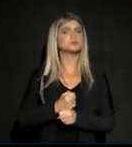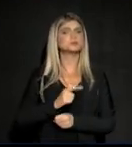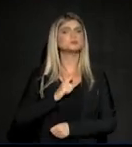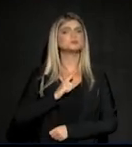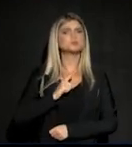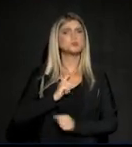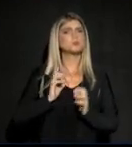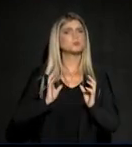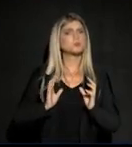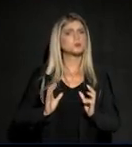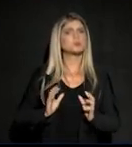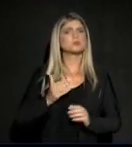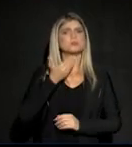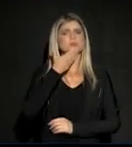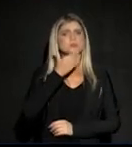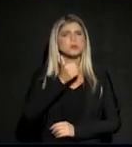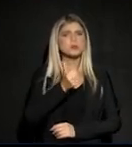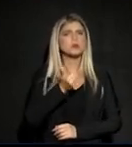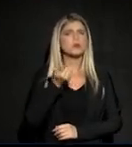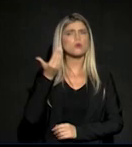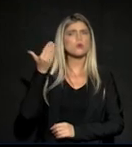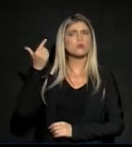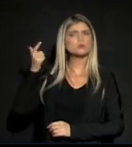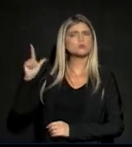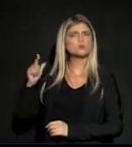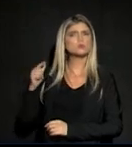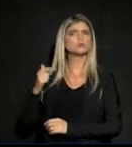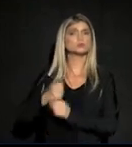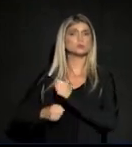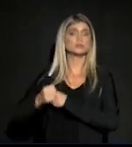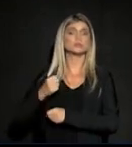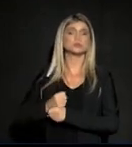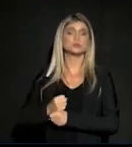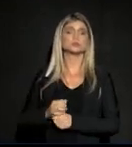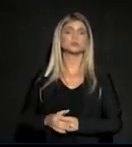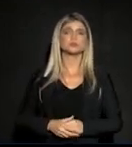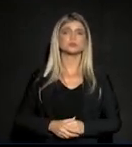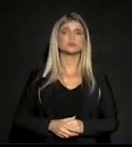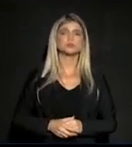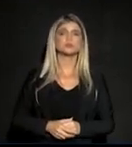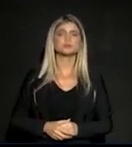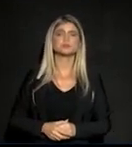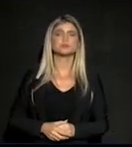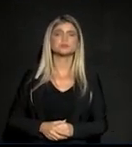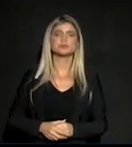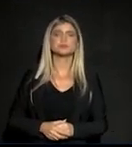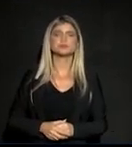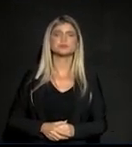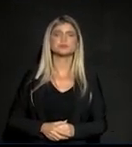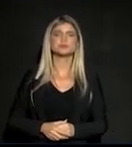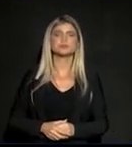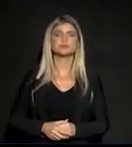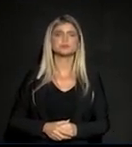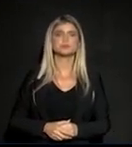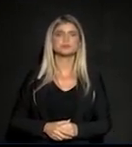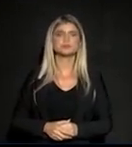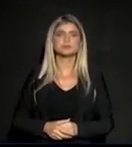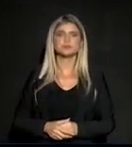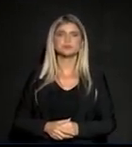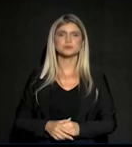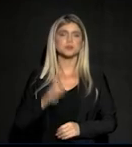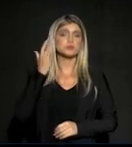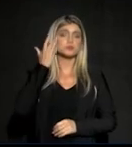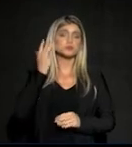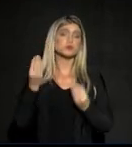performance melhor que os outros. É, eu acho que... Perdeu para o rublo, né? É, perdeu para o rublo. Mas o rublo eu não sei, né? Acho que não